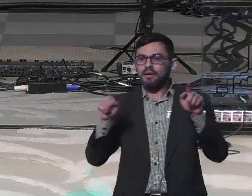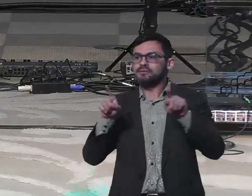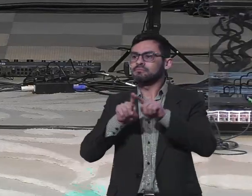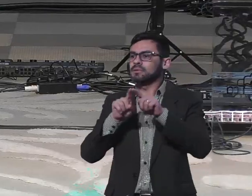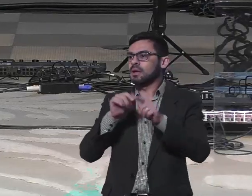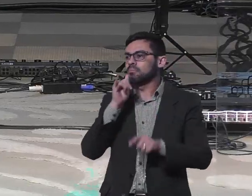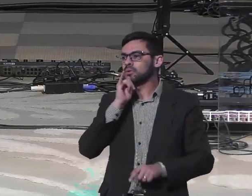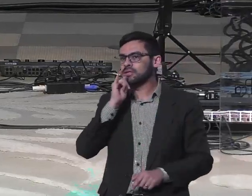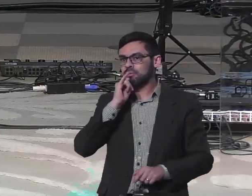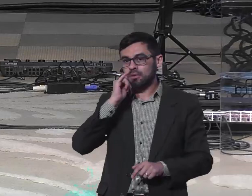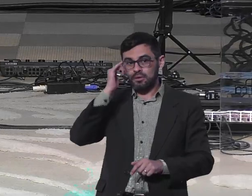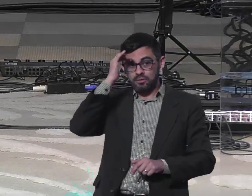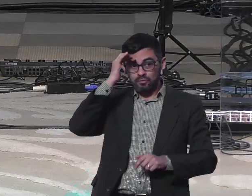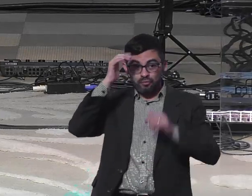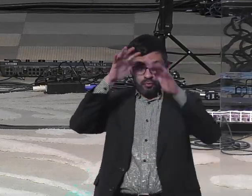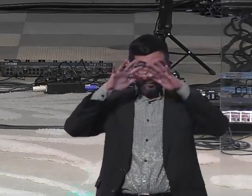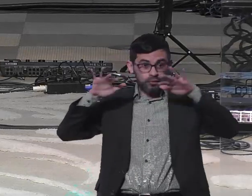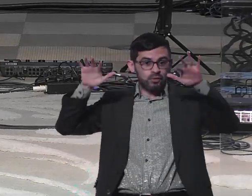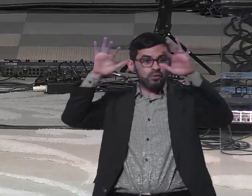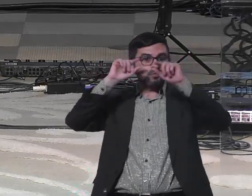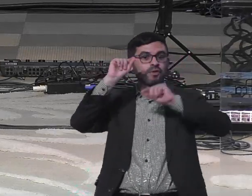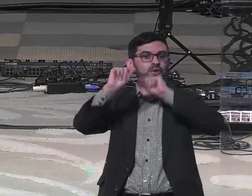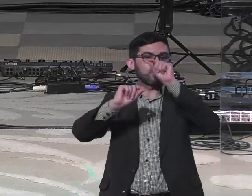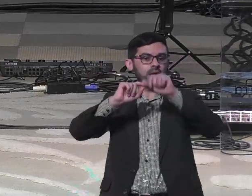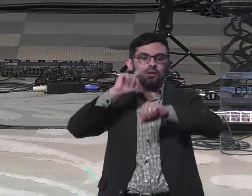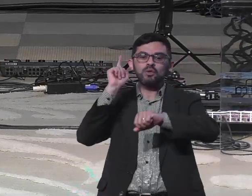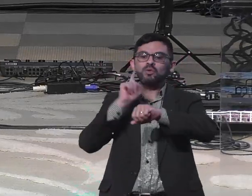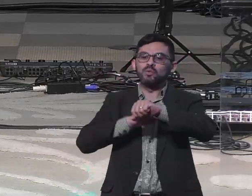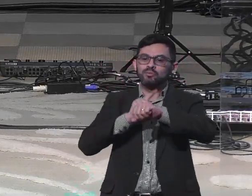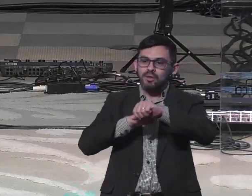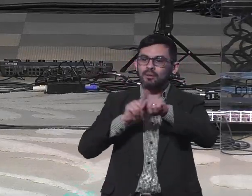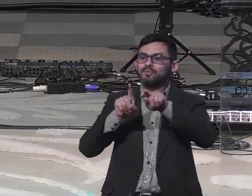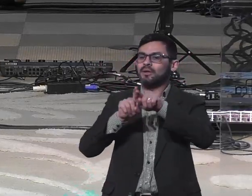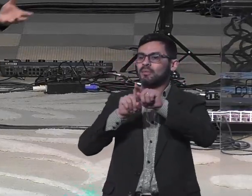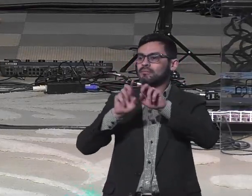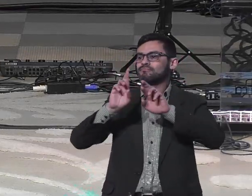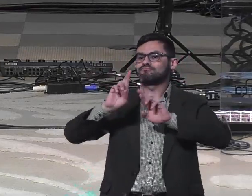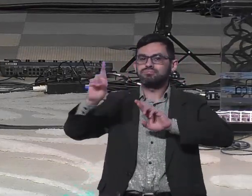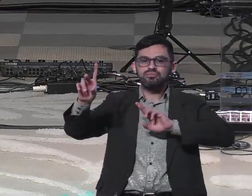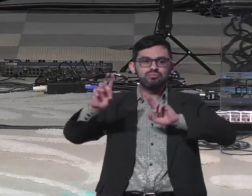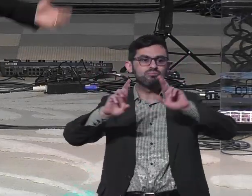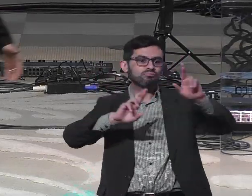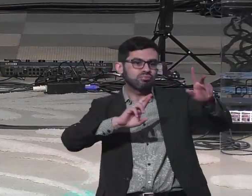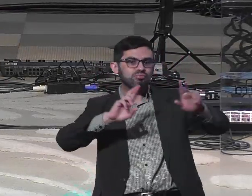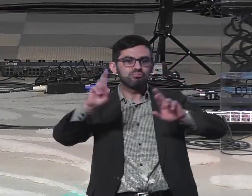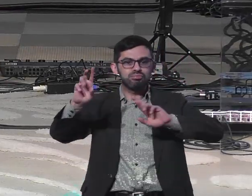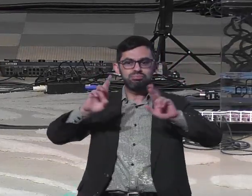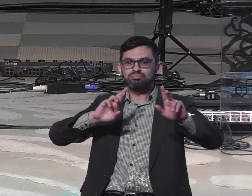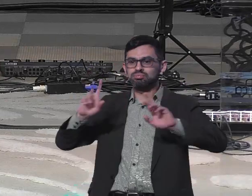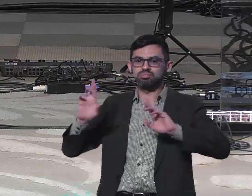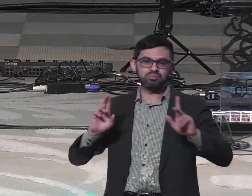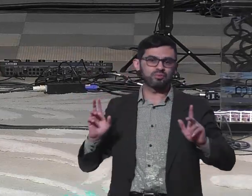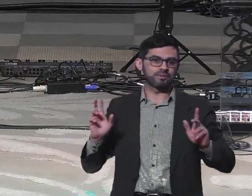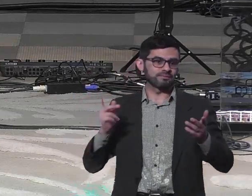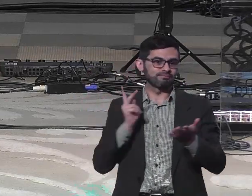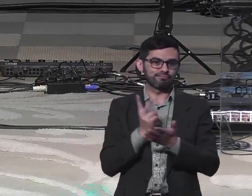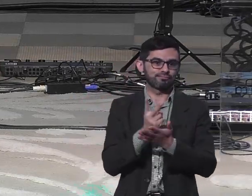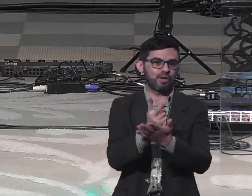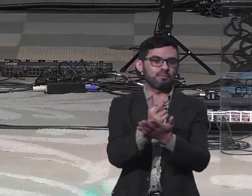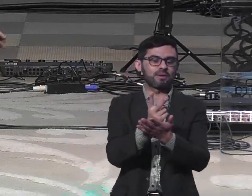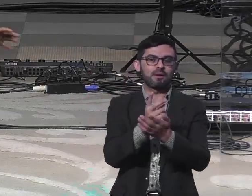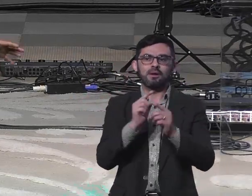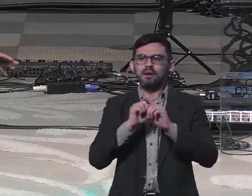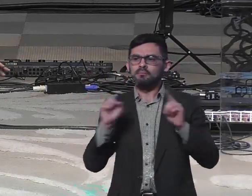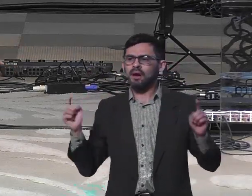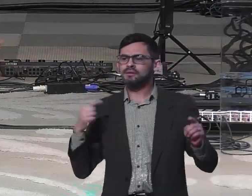para a filosofia, vai perceber que o tempo também tem dimensões completamente diferenciadas.